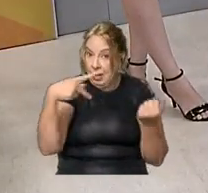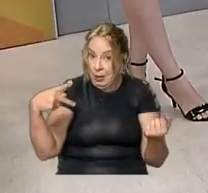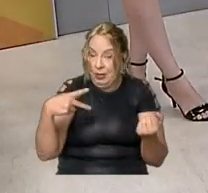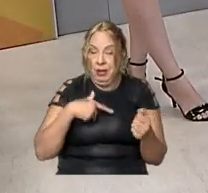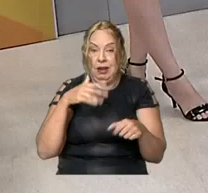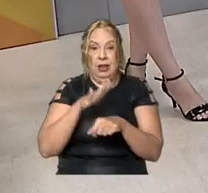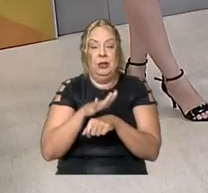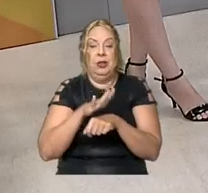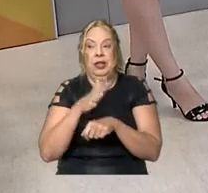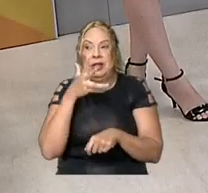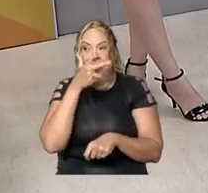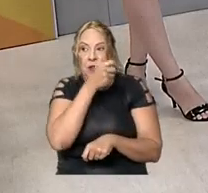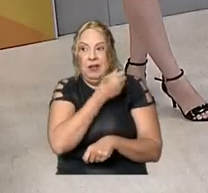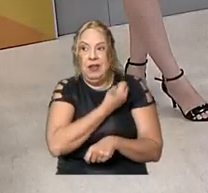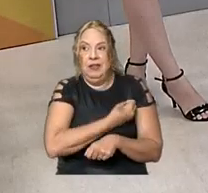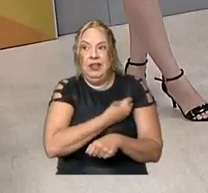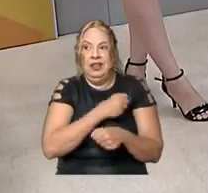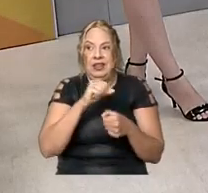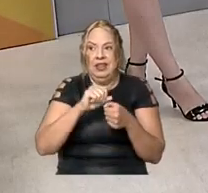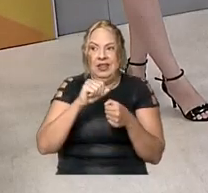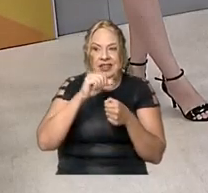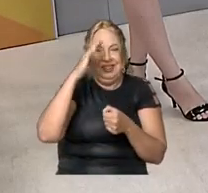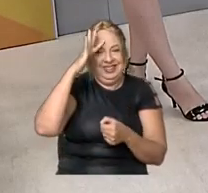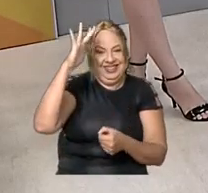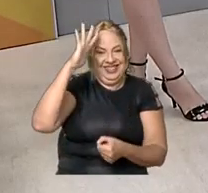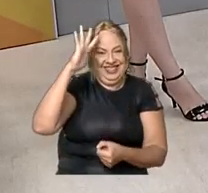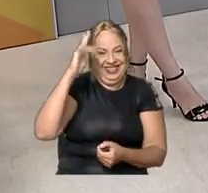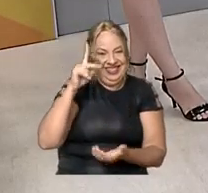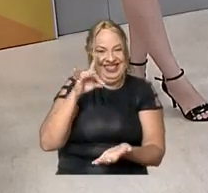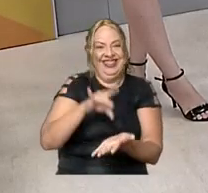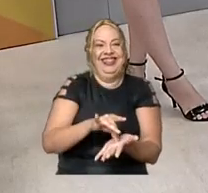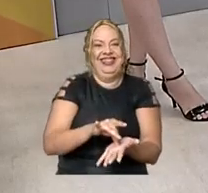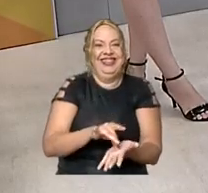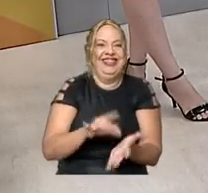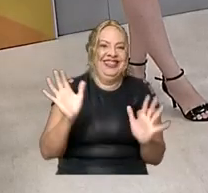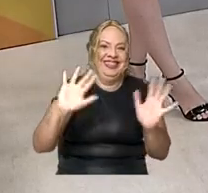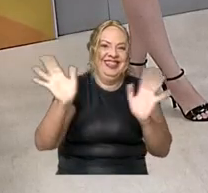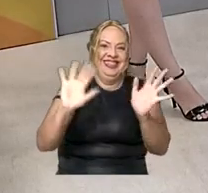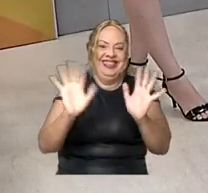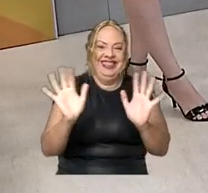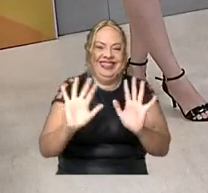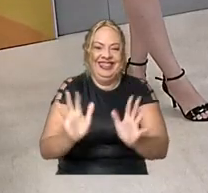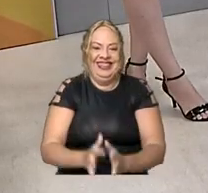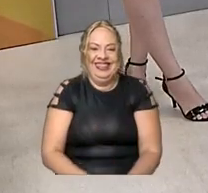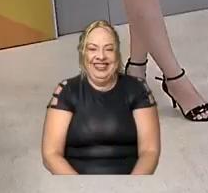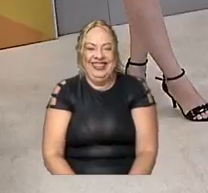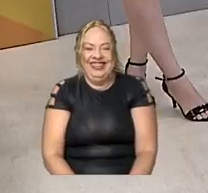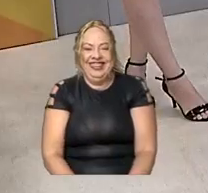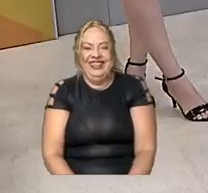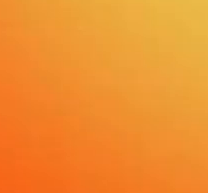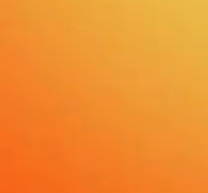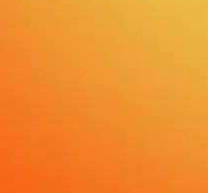Caju Cap, ajudando a salvar vidas e a realizar sonhos! Beijão!